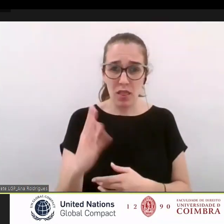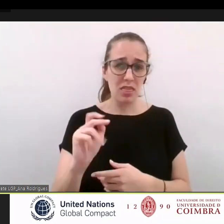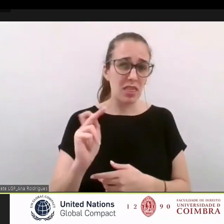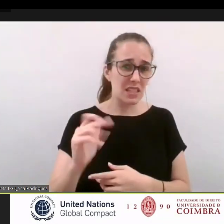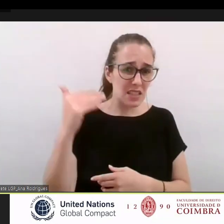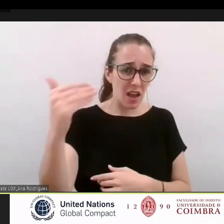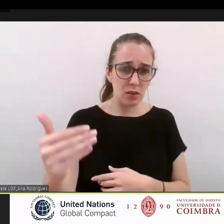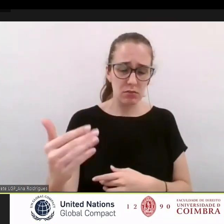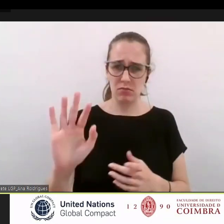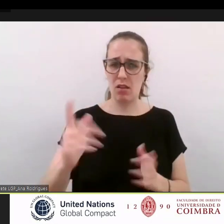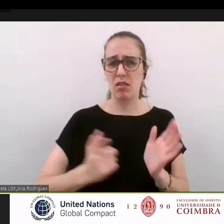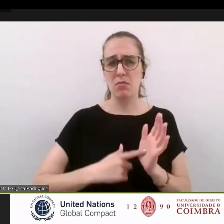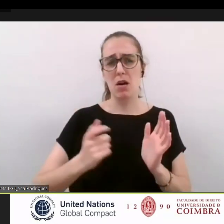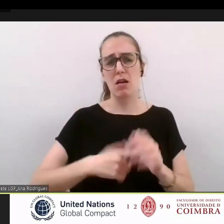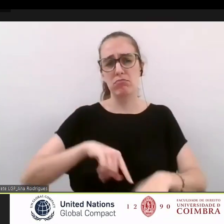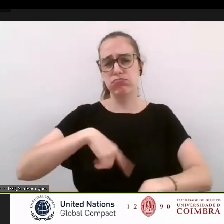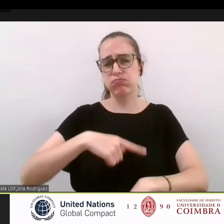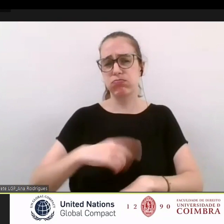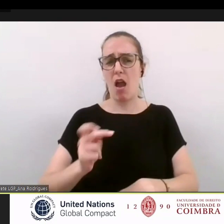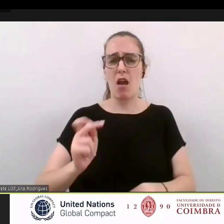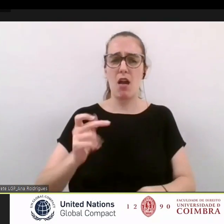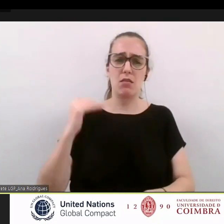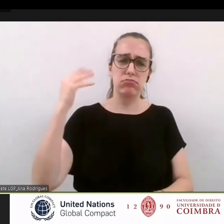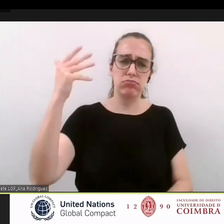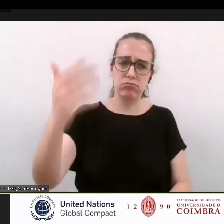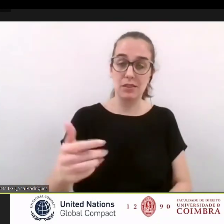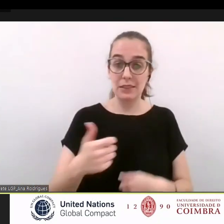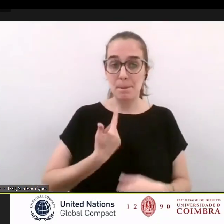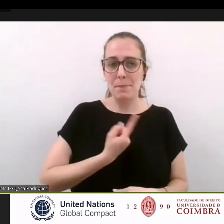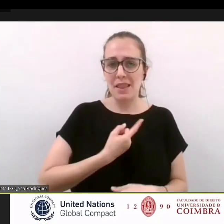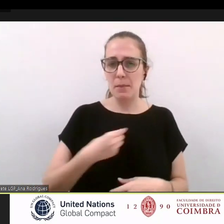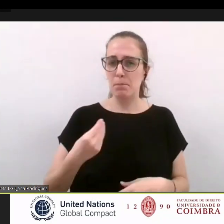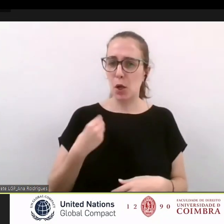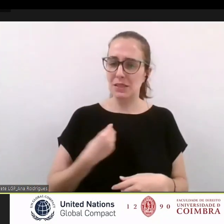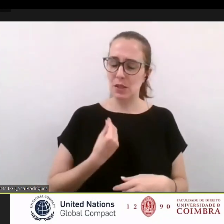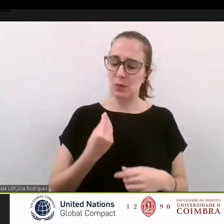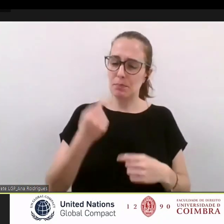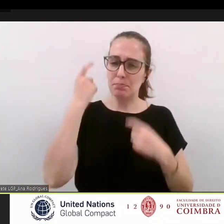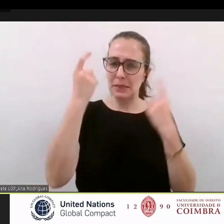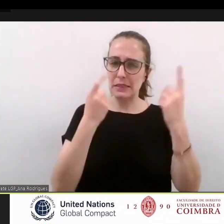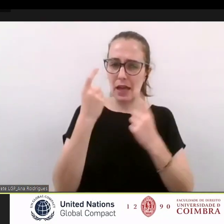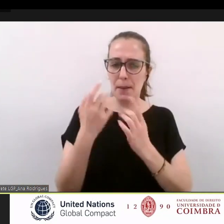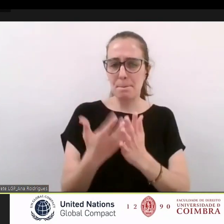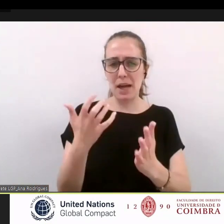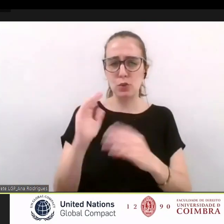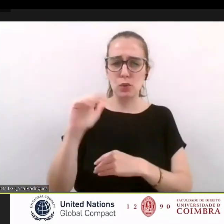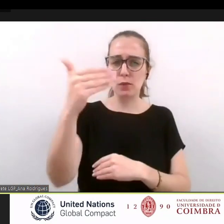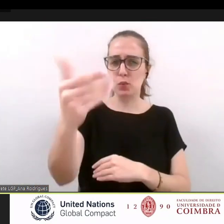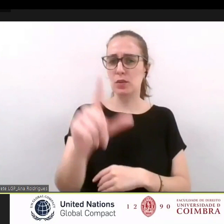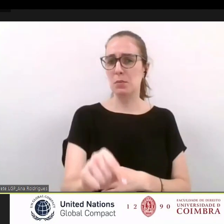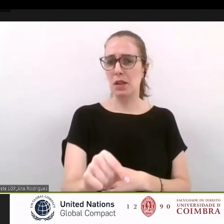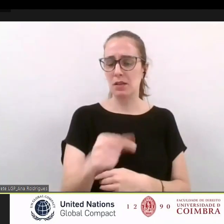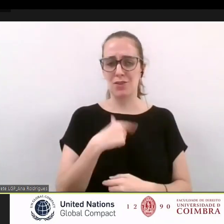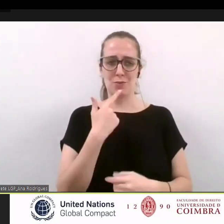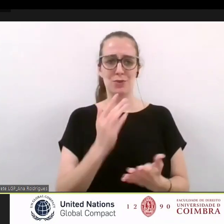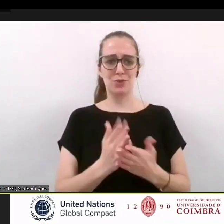restauração vai exigir décadas e, portanto, tem que haver aqui uma preocupação de pensar nos impactos a longo prazo de todas as medidas que